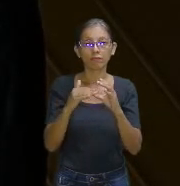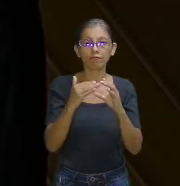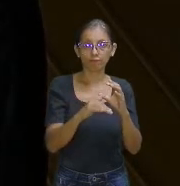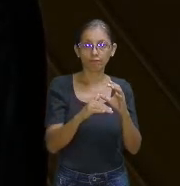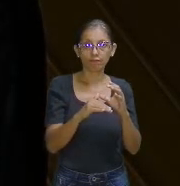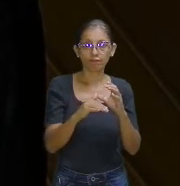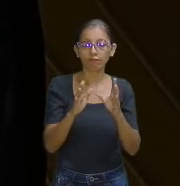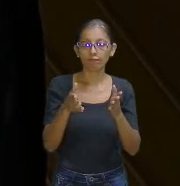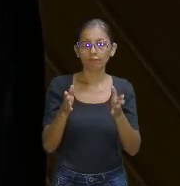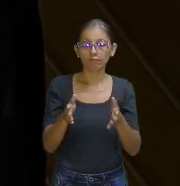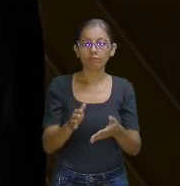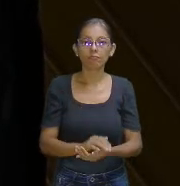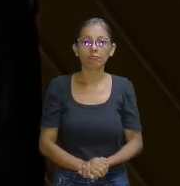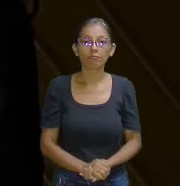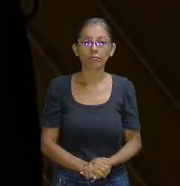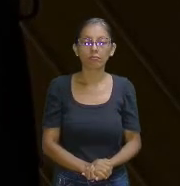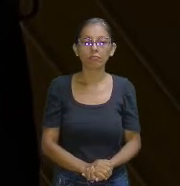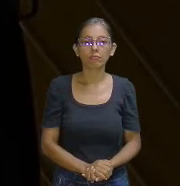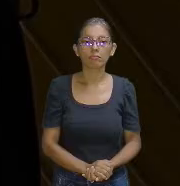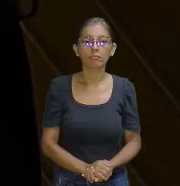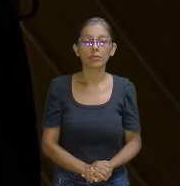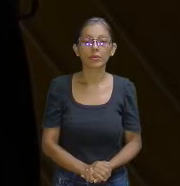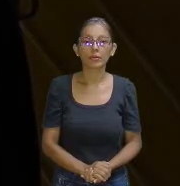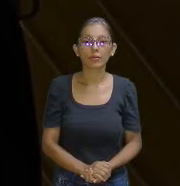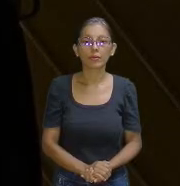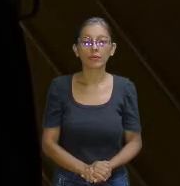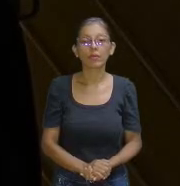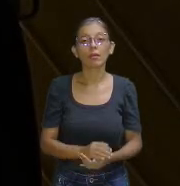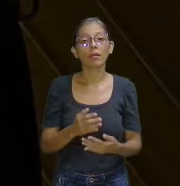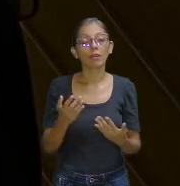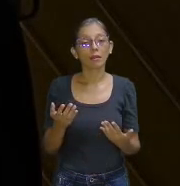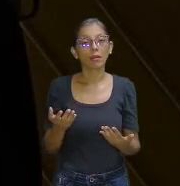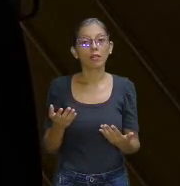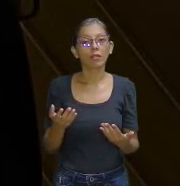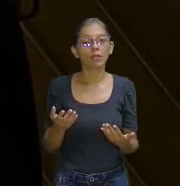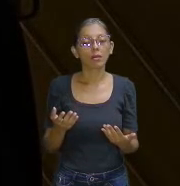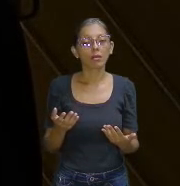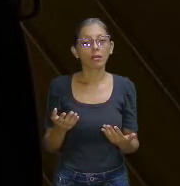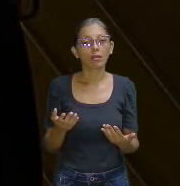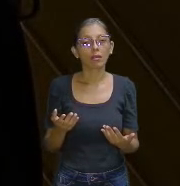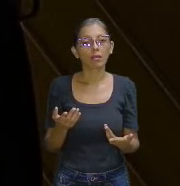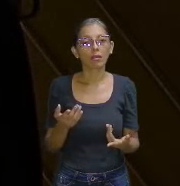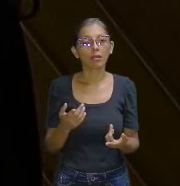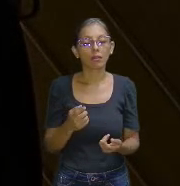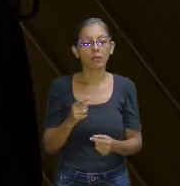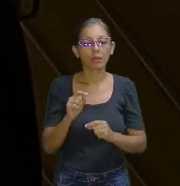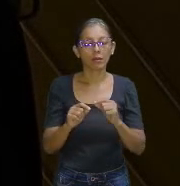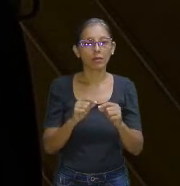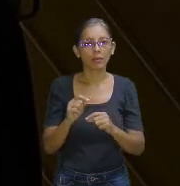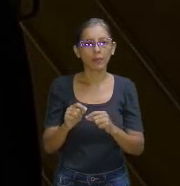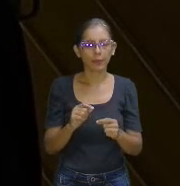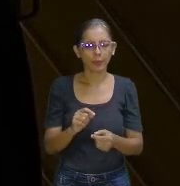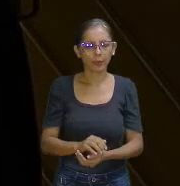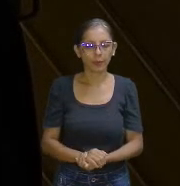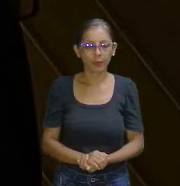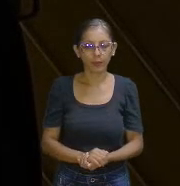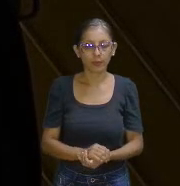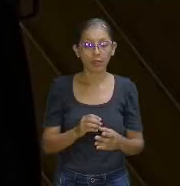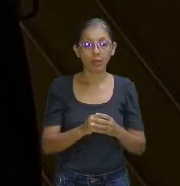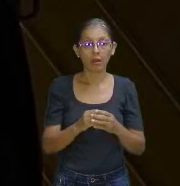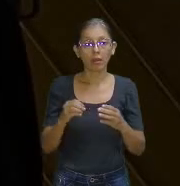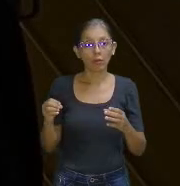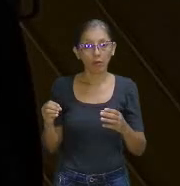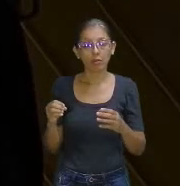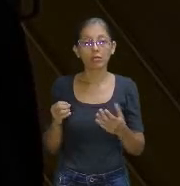da Corte também já tiveram acesso. Prossigo na sequência dizendo que a proteção da cota de gênero é obrigação legal e